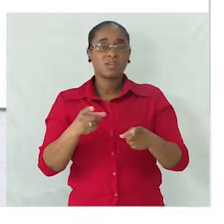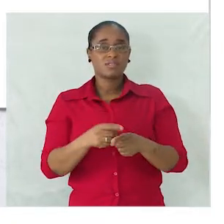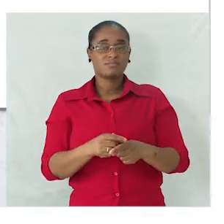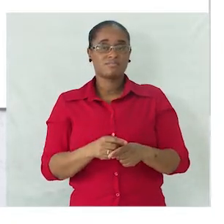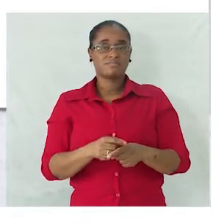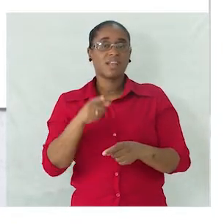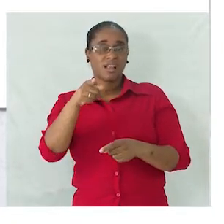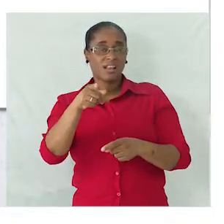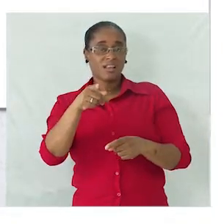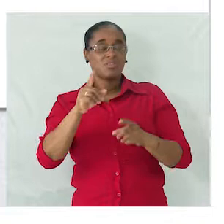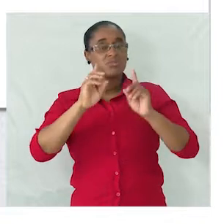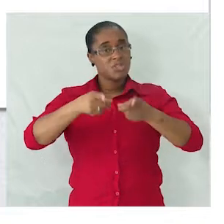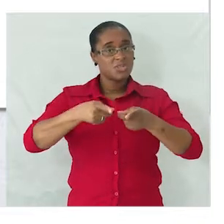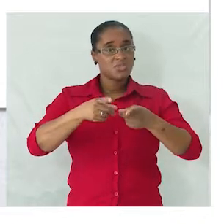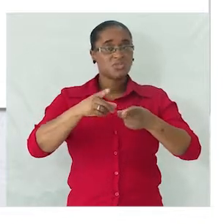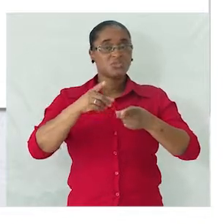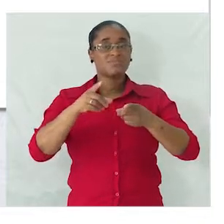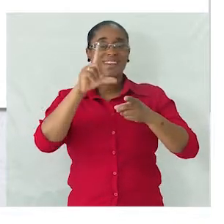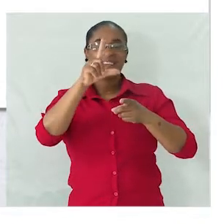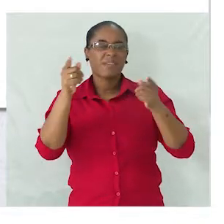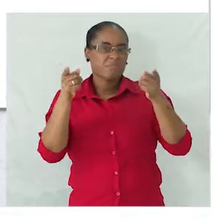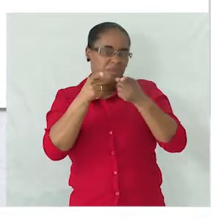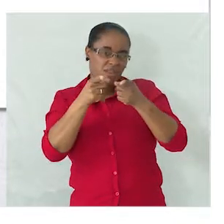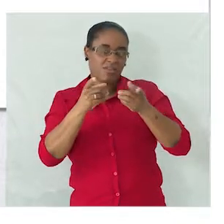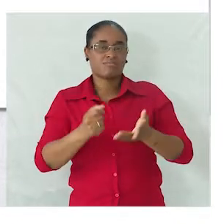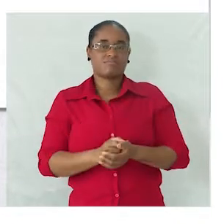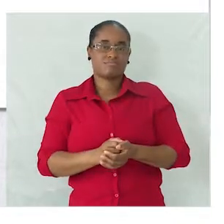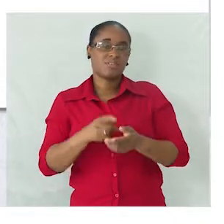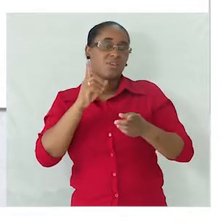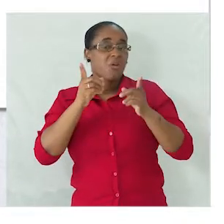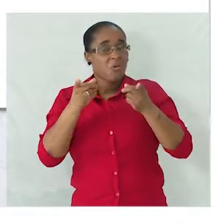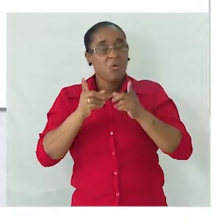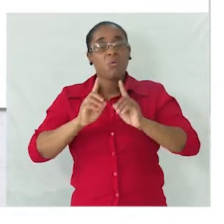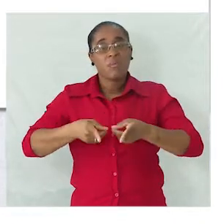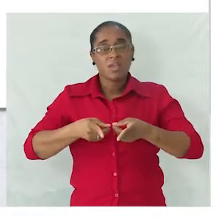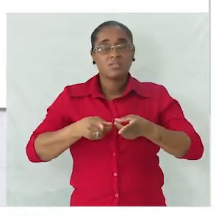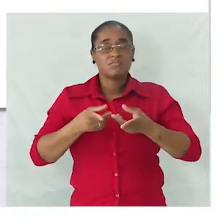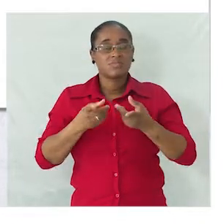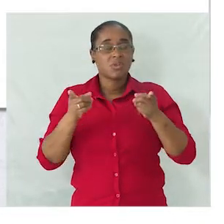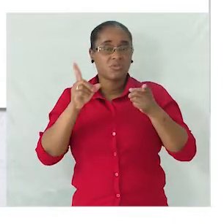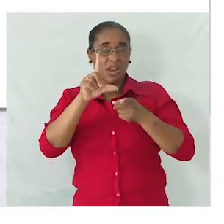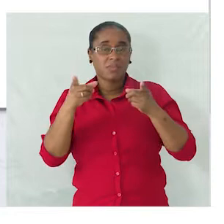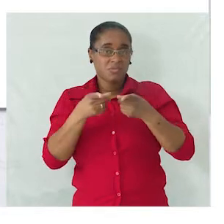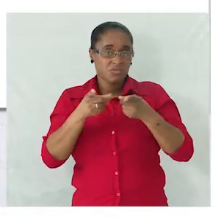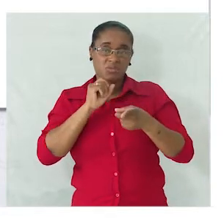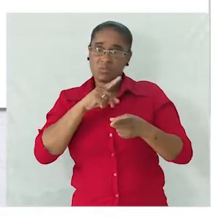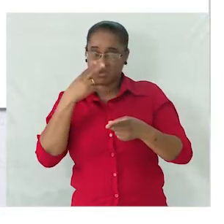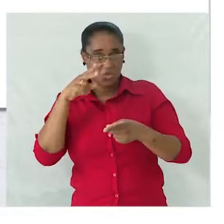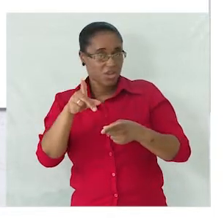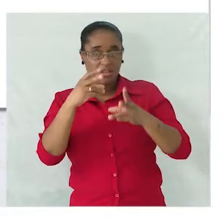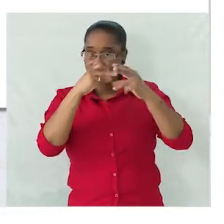vejamos o início. Começa com letra minúscula. Começando com letra minúscula, então nós não podemos considerar como sendo